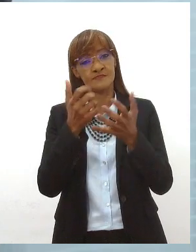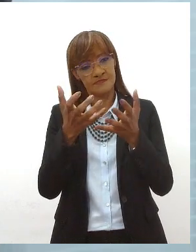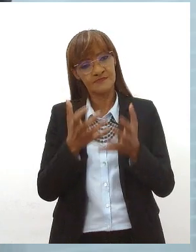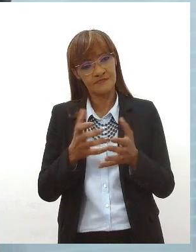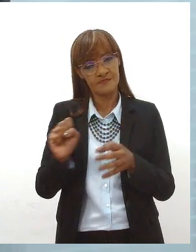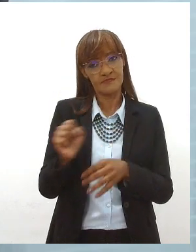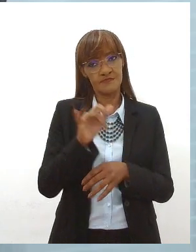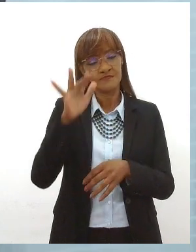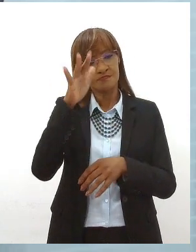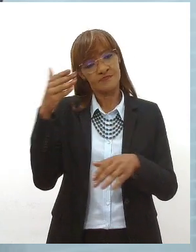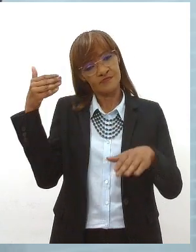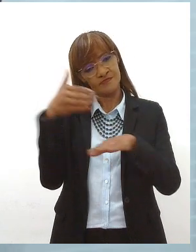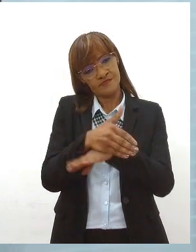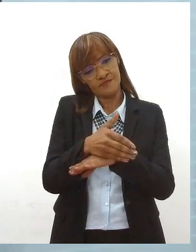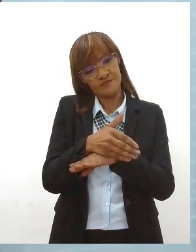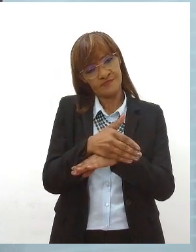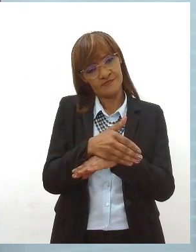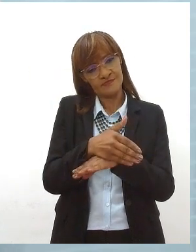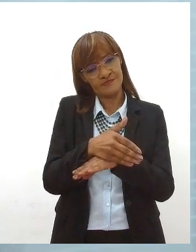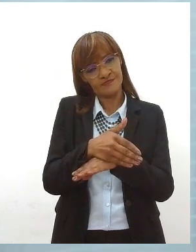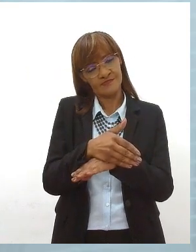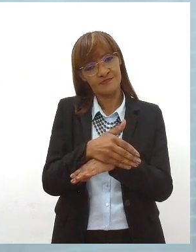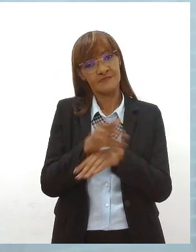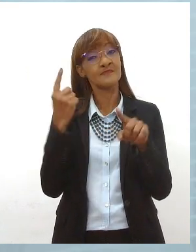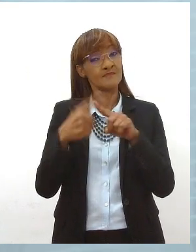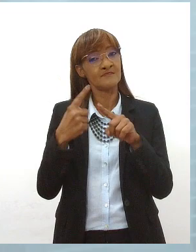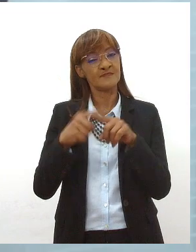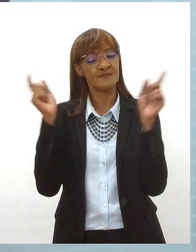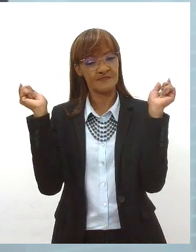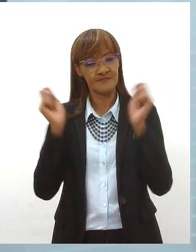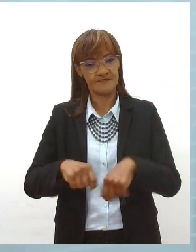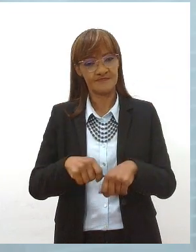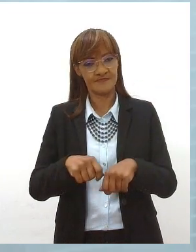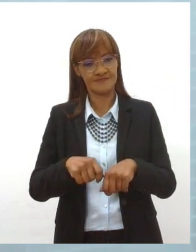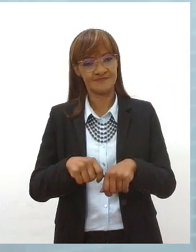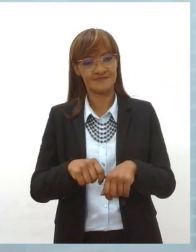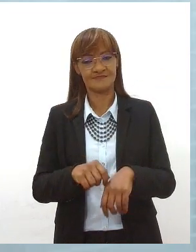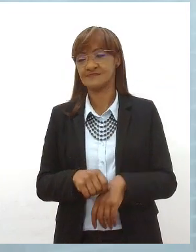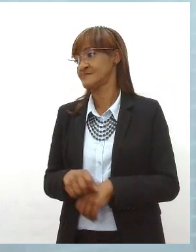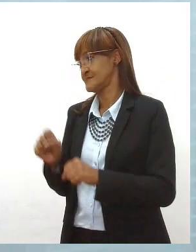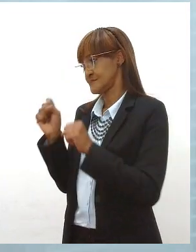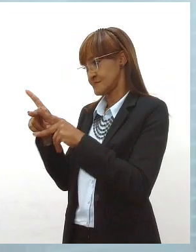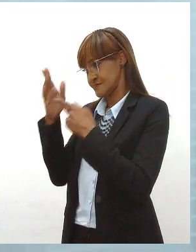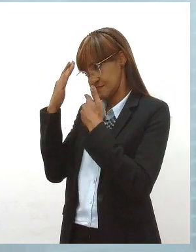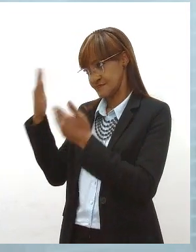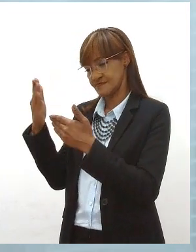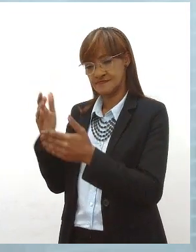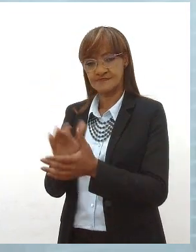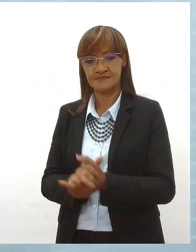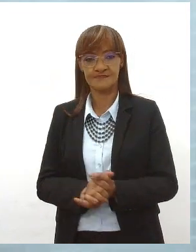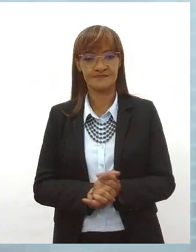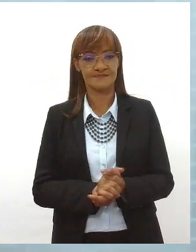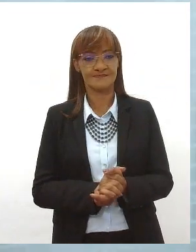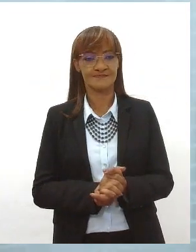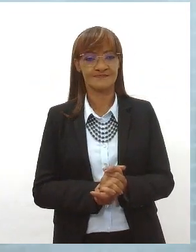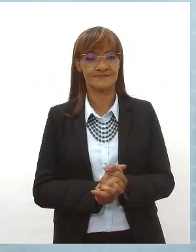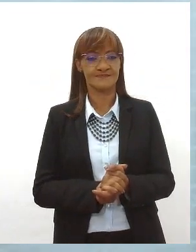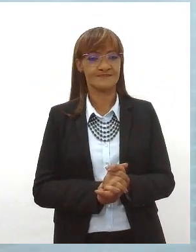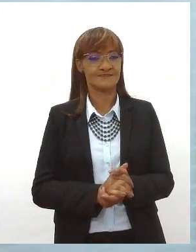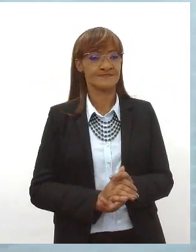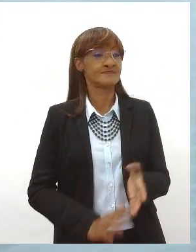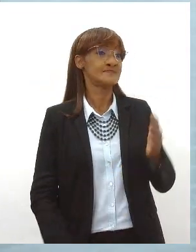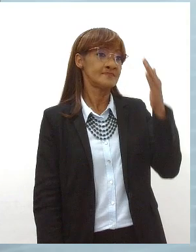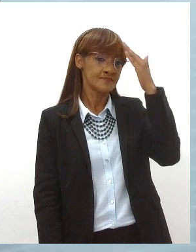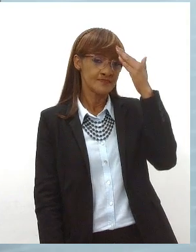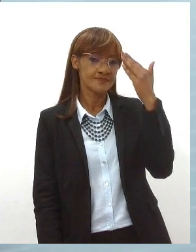ela tem competência, não é por pena. Ok, deputado, muito obrigado, viu? Muito obrigado pela participação aqui conosco. Eu que agradeço de coração